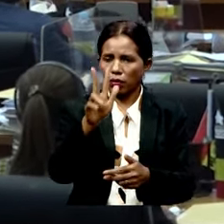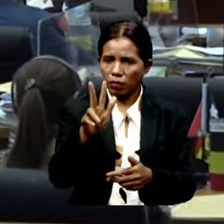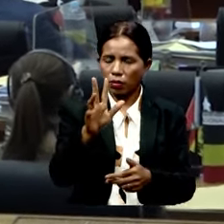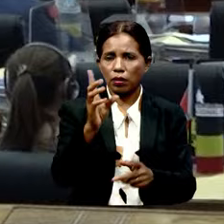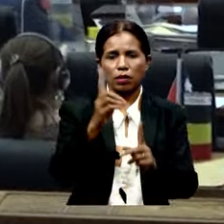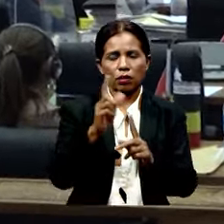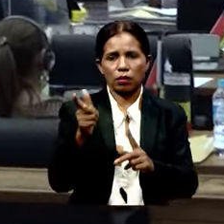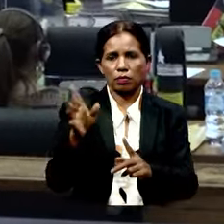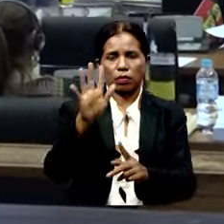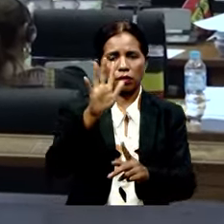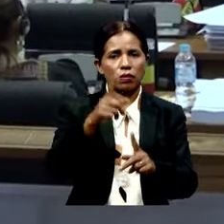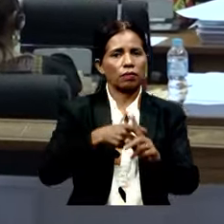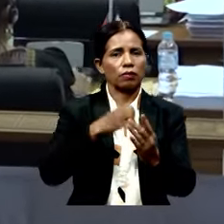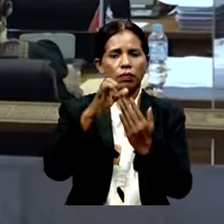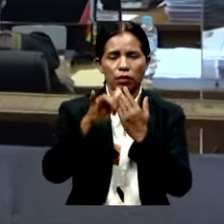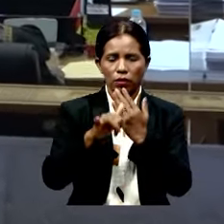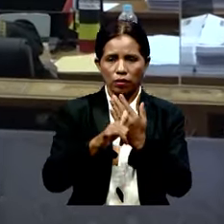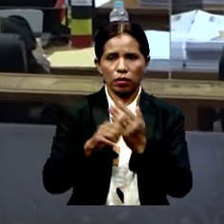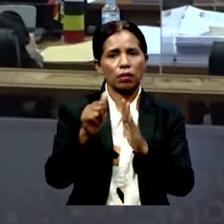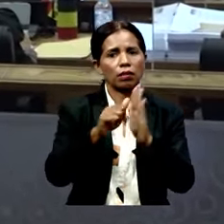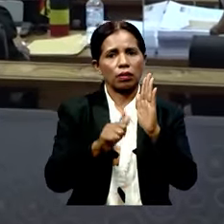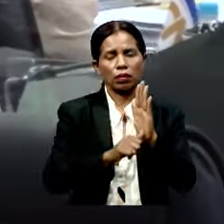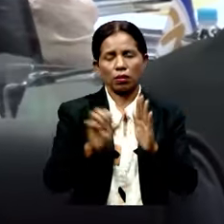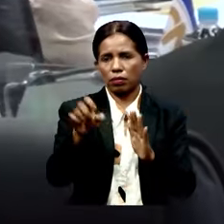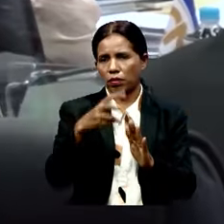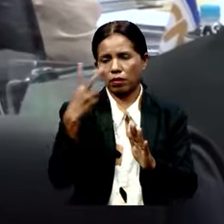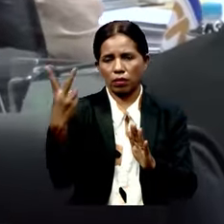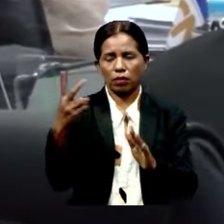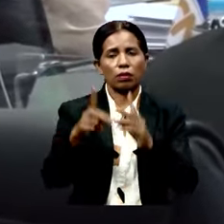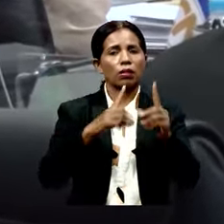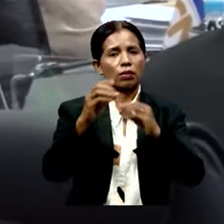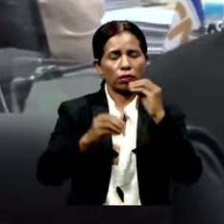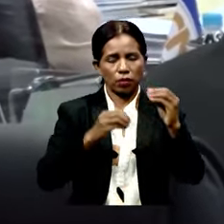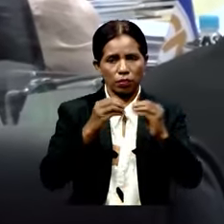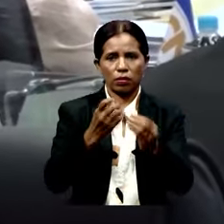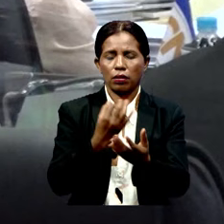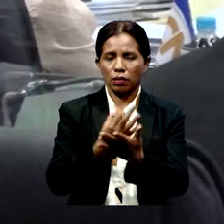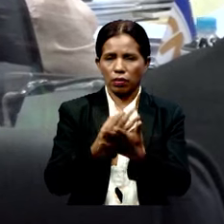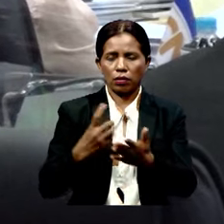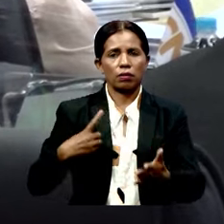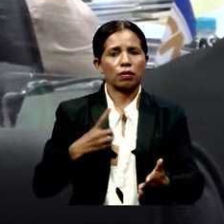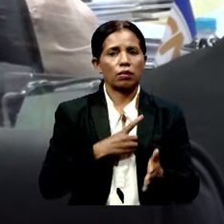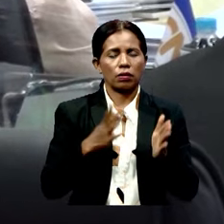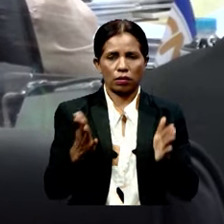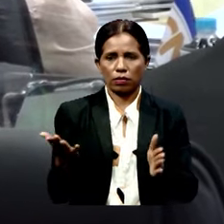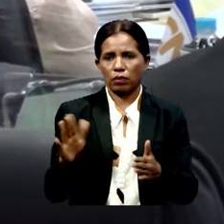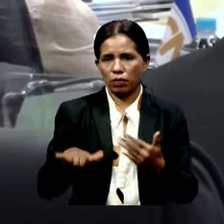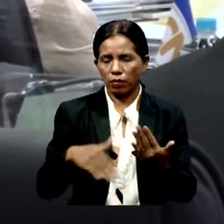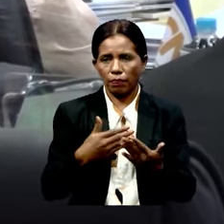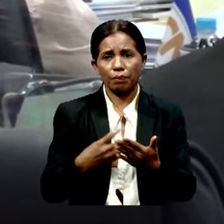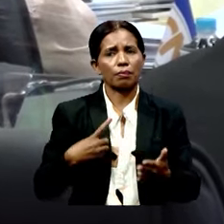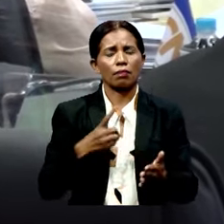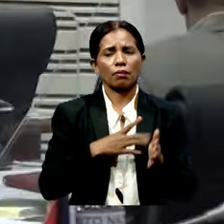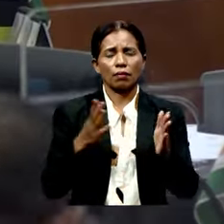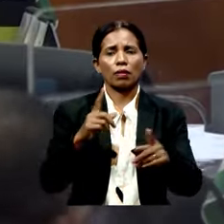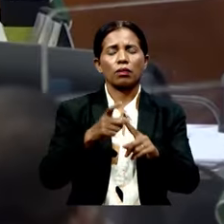2 nolorisin 5 fulan janeiro e artigo sanorisin 2, qual dia conaba subsídio ba deputado Cira. No deputado Cira, cada